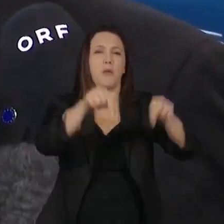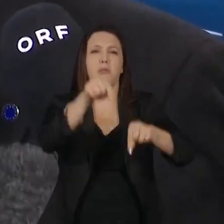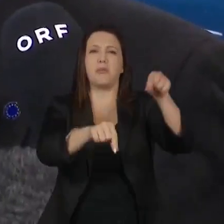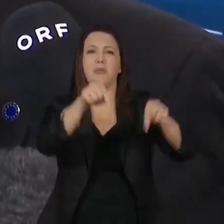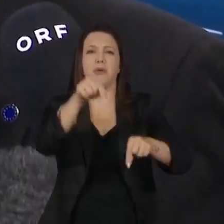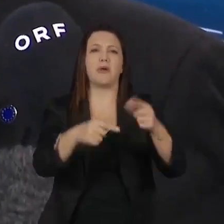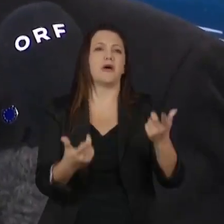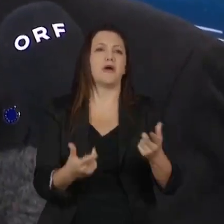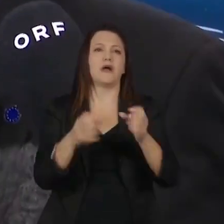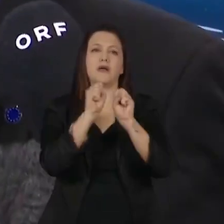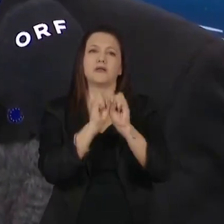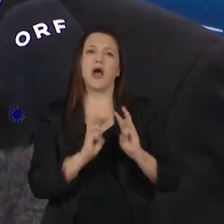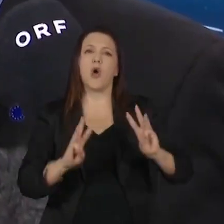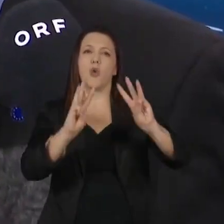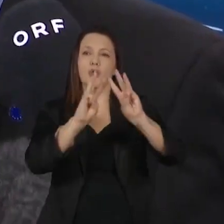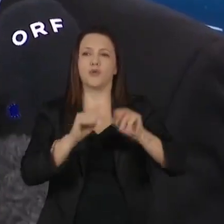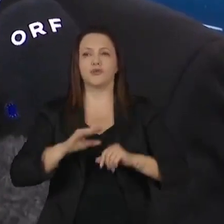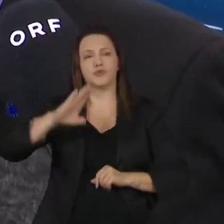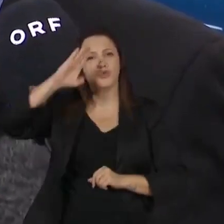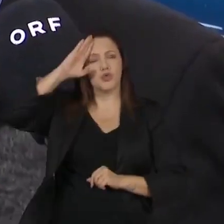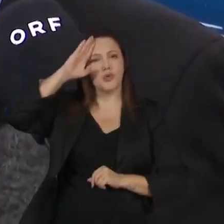da ONU.